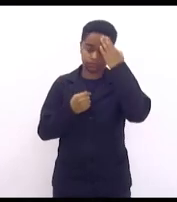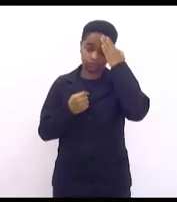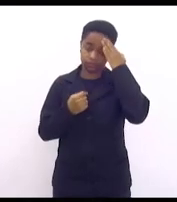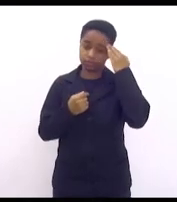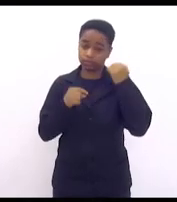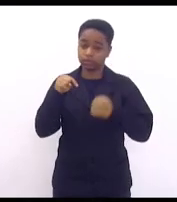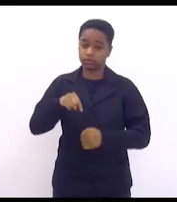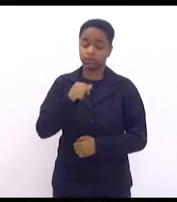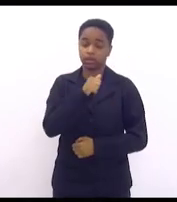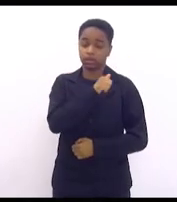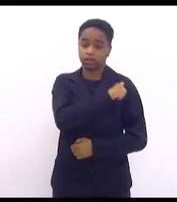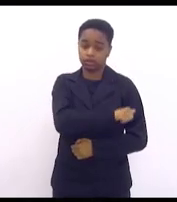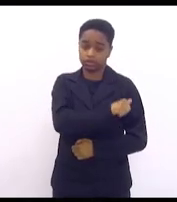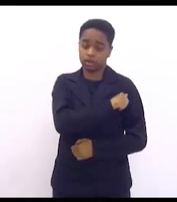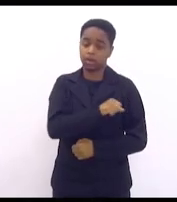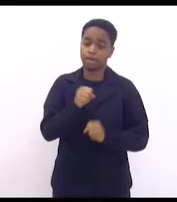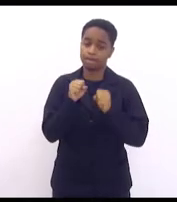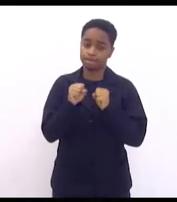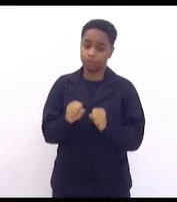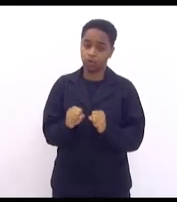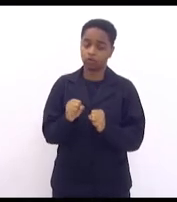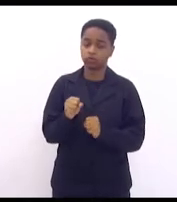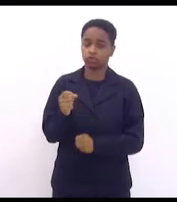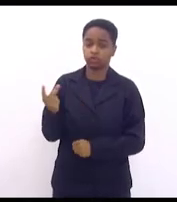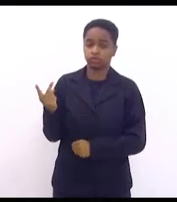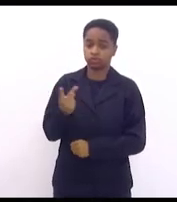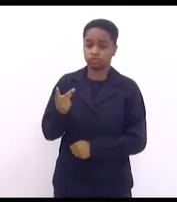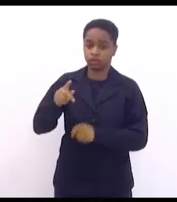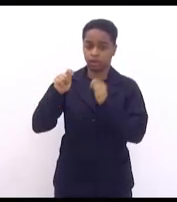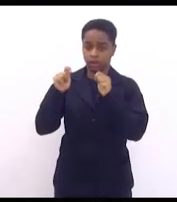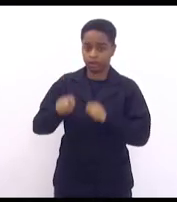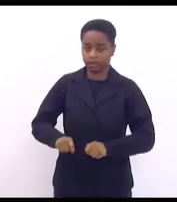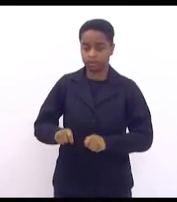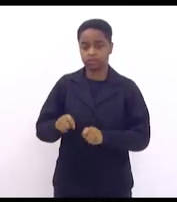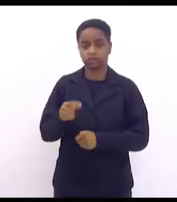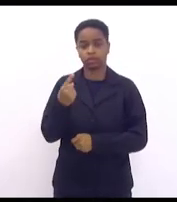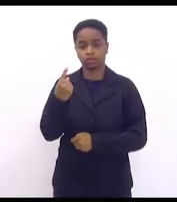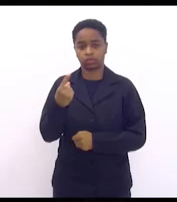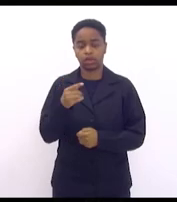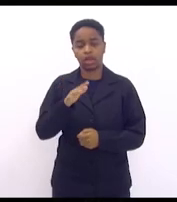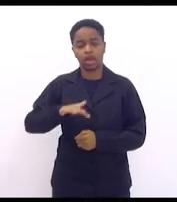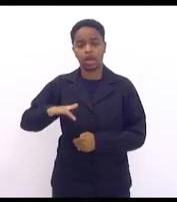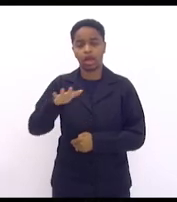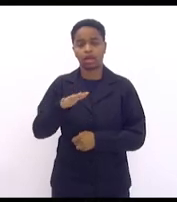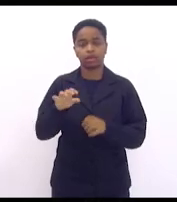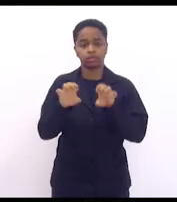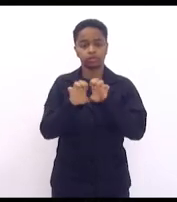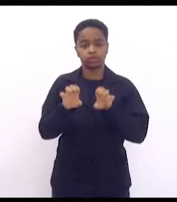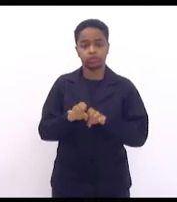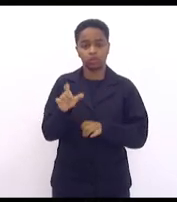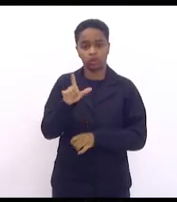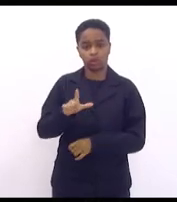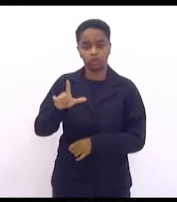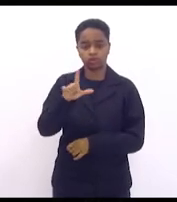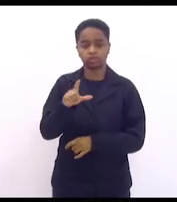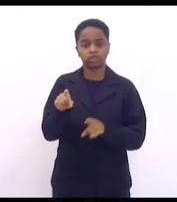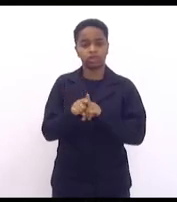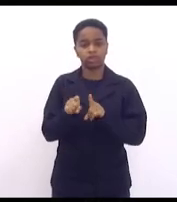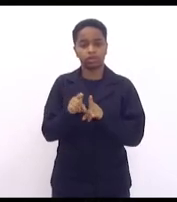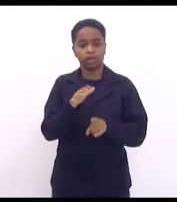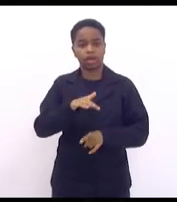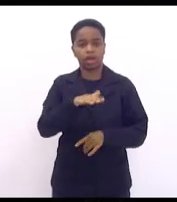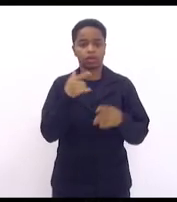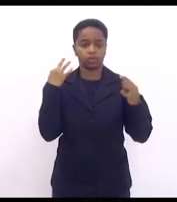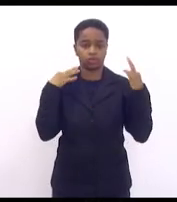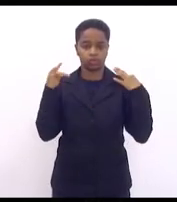Janeiro pode ter essas duas aptidões, que é tanto na infraestrutura logística como também no